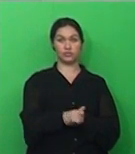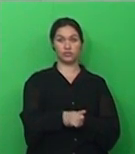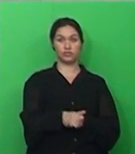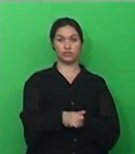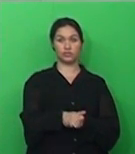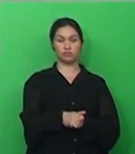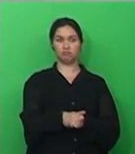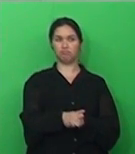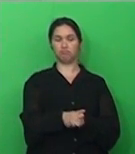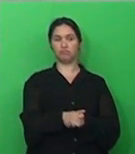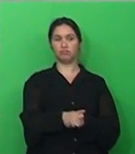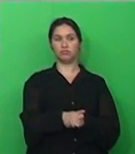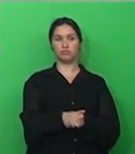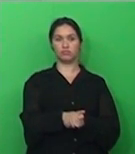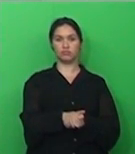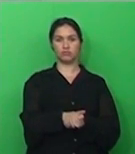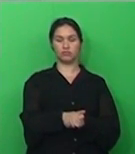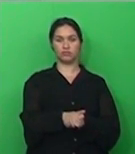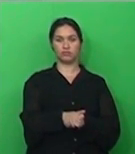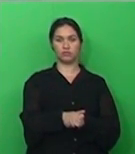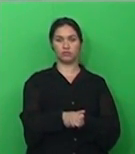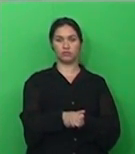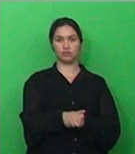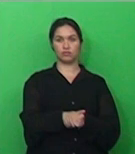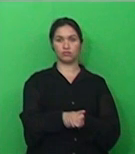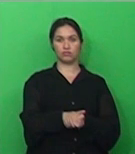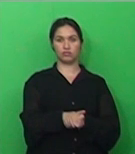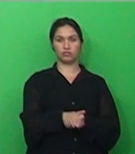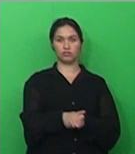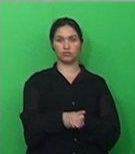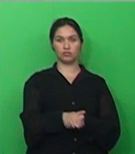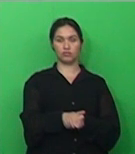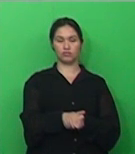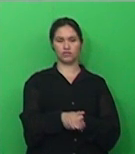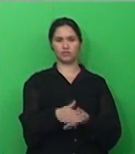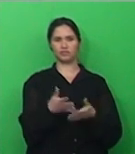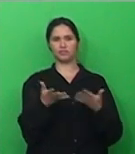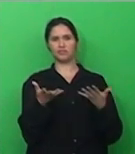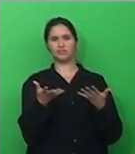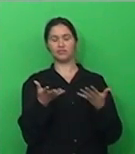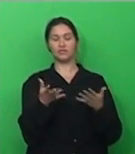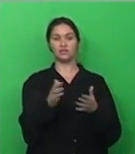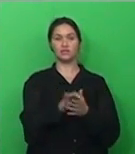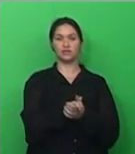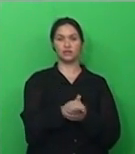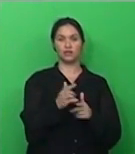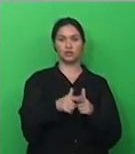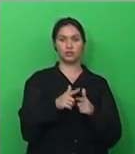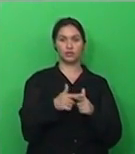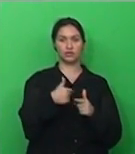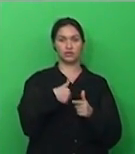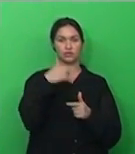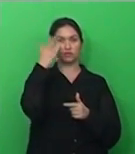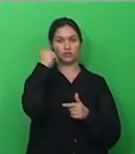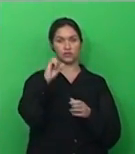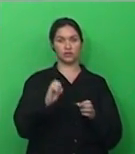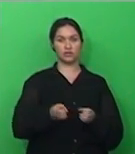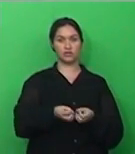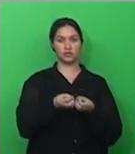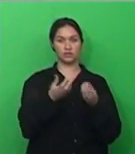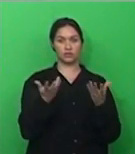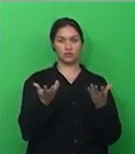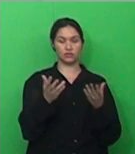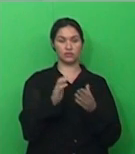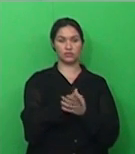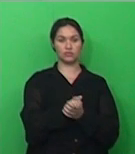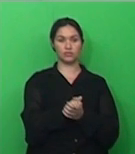hoje da Escola Democrática, sendo na Unesco, sendo no auditório, poder eu trabalhar lá na Unesco, que eu sei que quando a gente precisa no auditório, tem que reservar com quase um